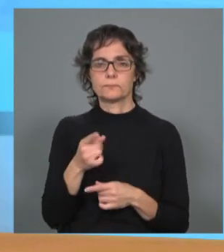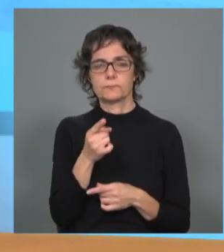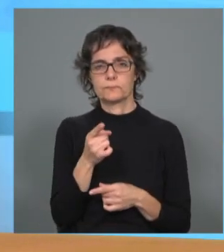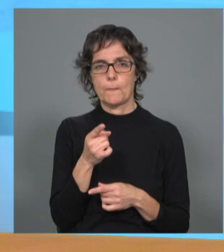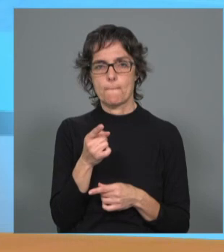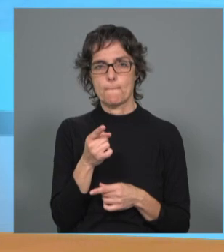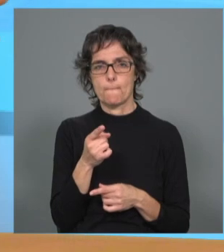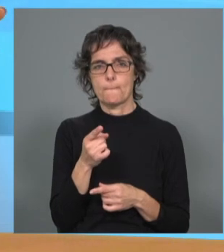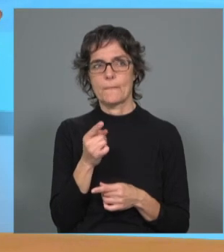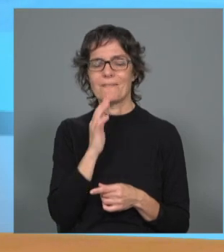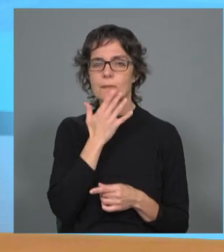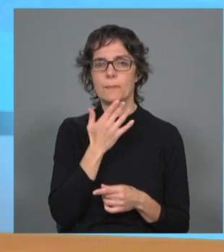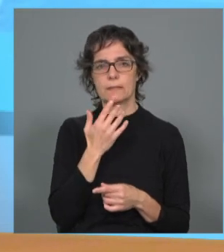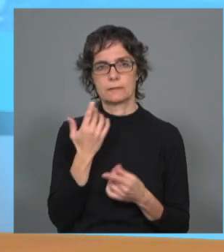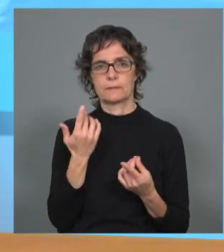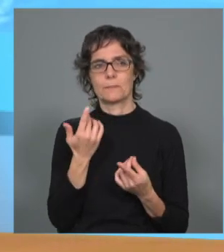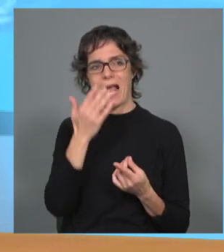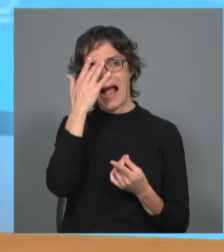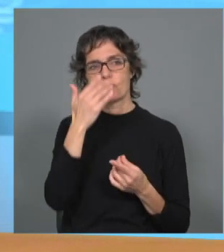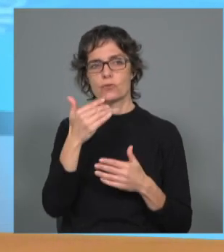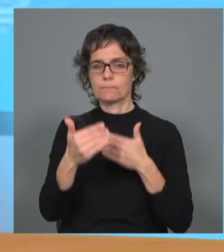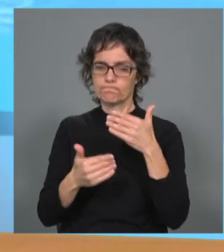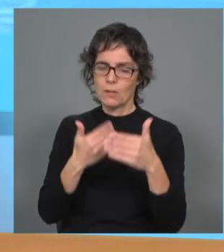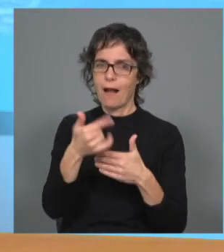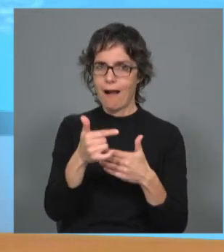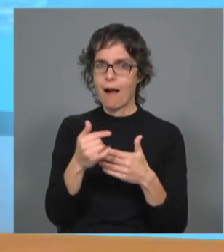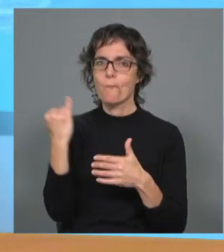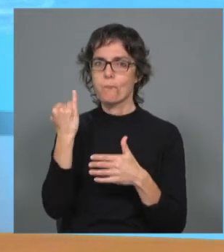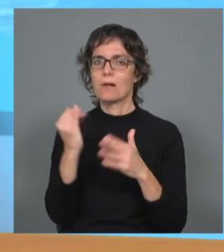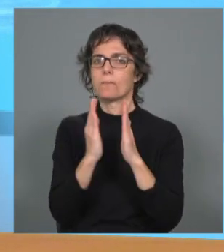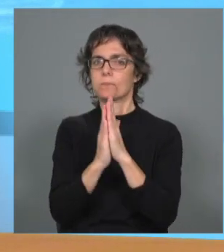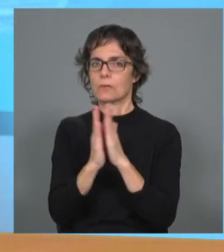de instituições da Igreja, mas que não são exatamente